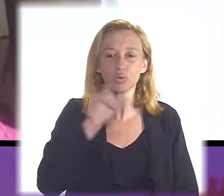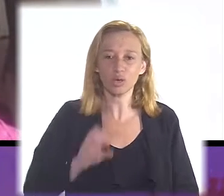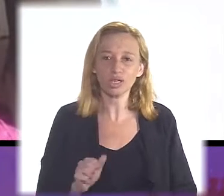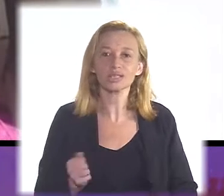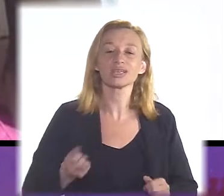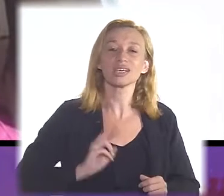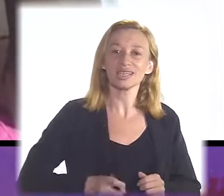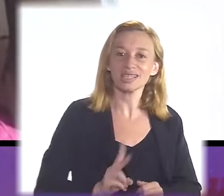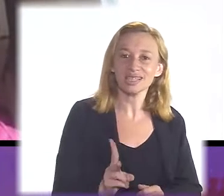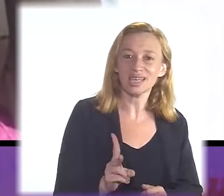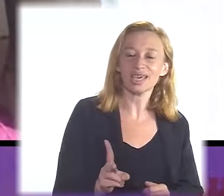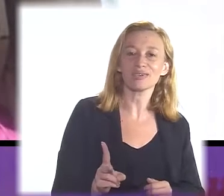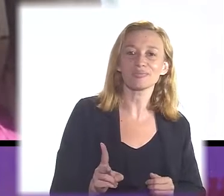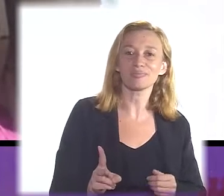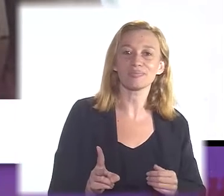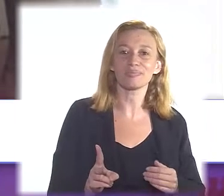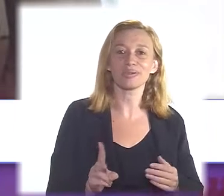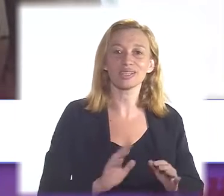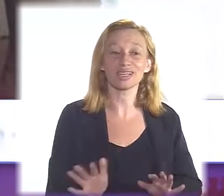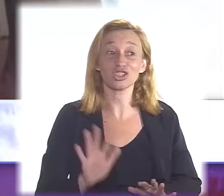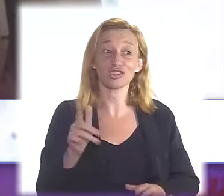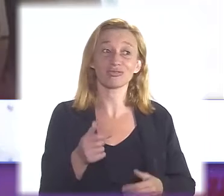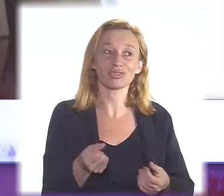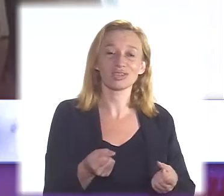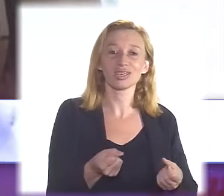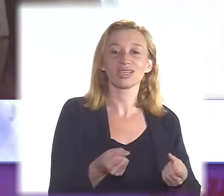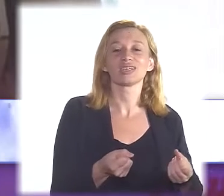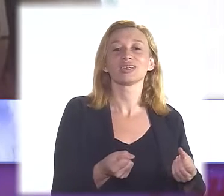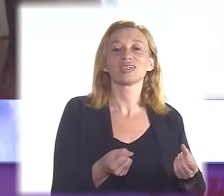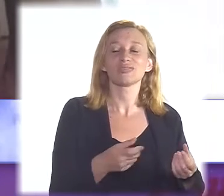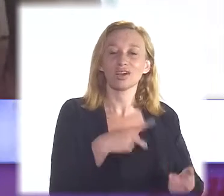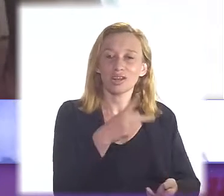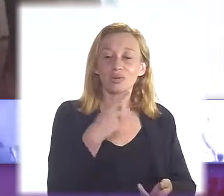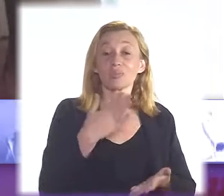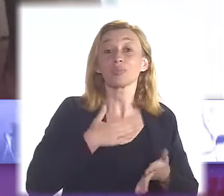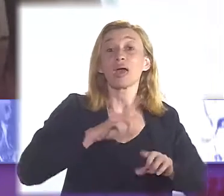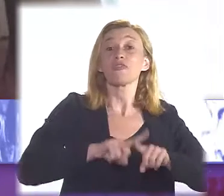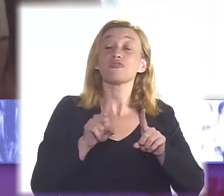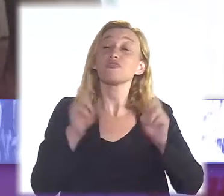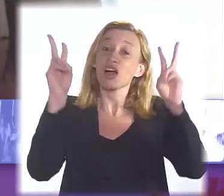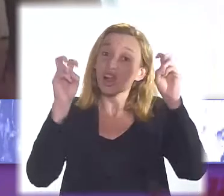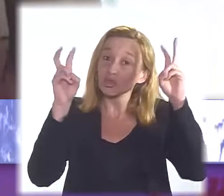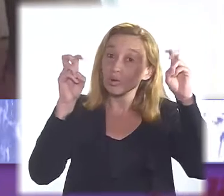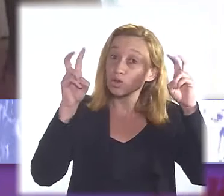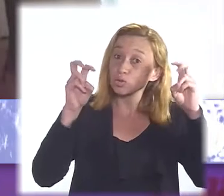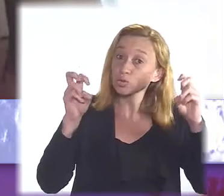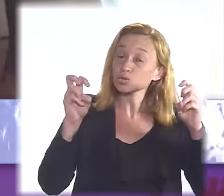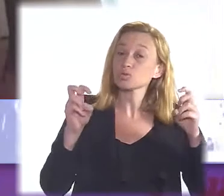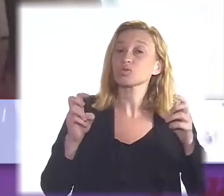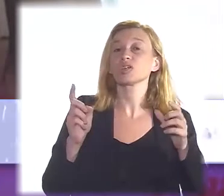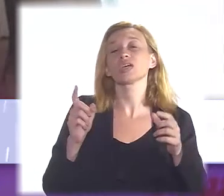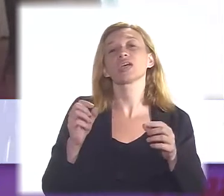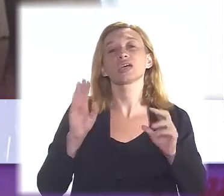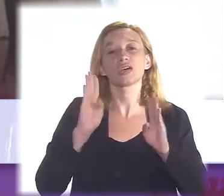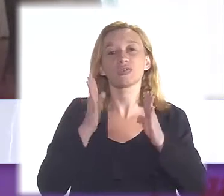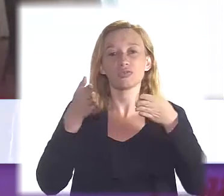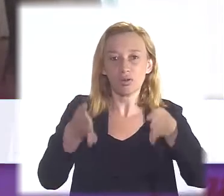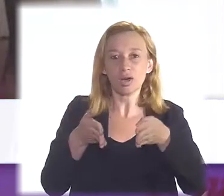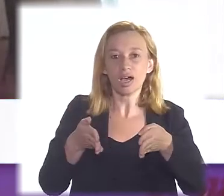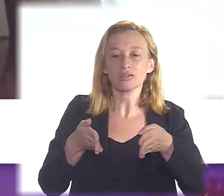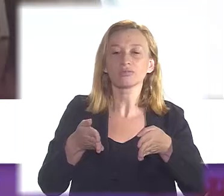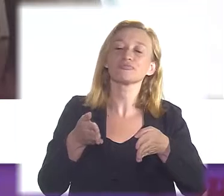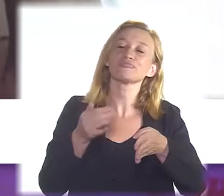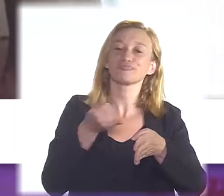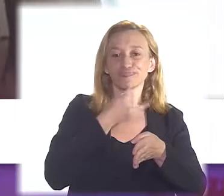sempre exagerado nos elogios à minha pessoa. E falar de um assunto que está em voga, infelizmente, que é a questão